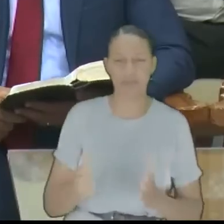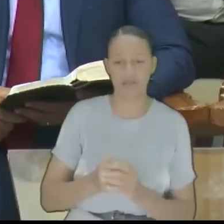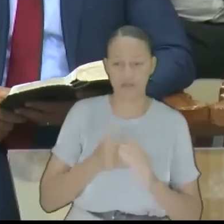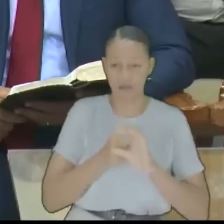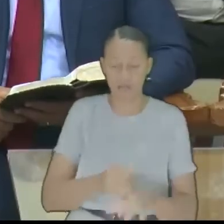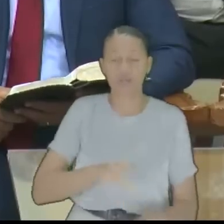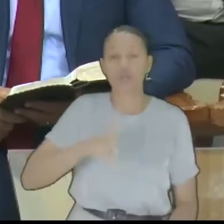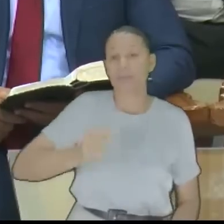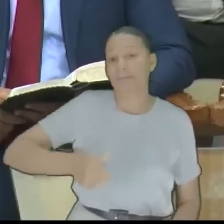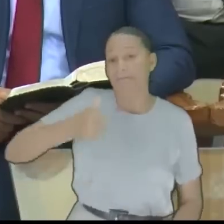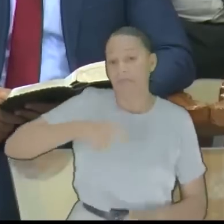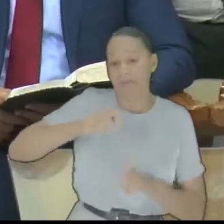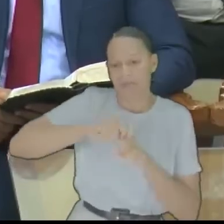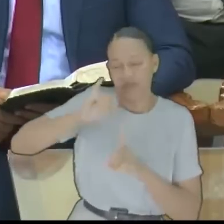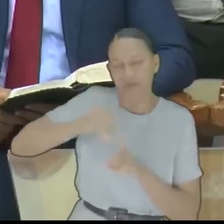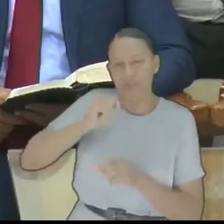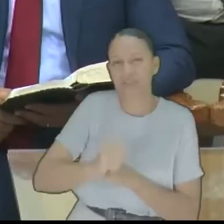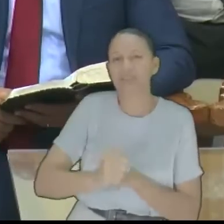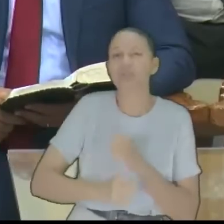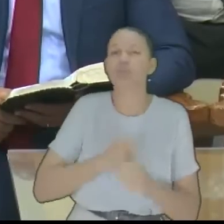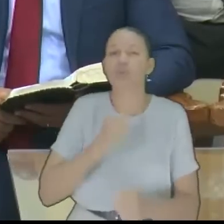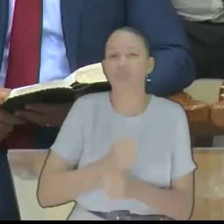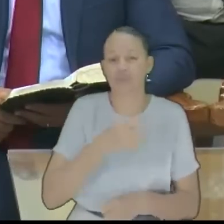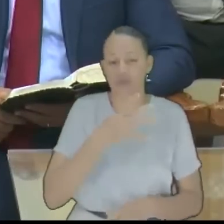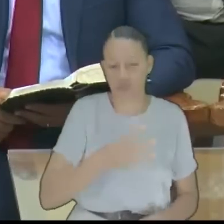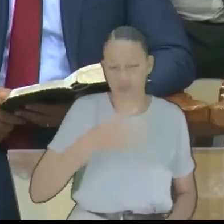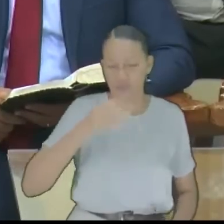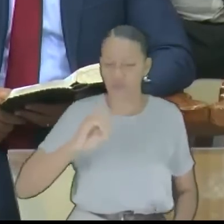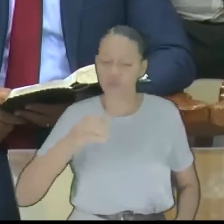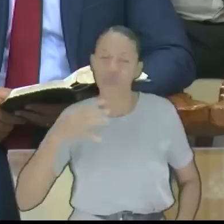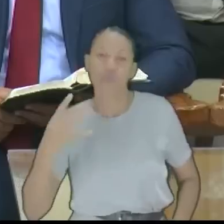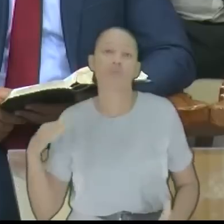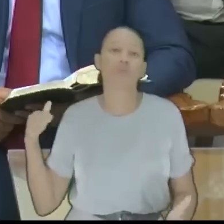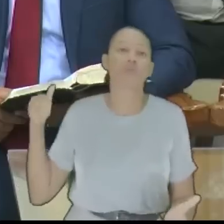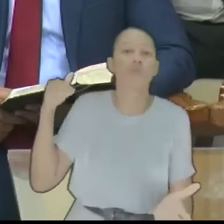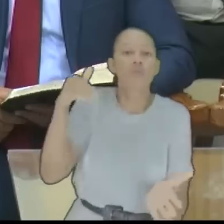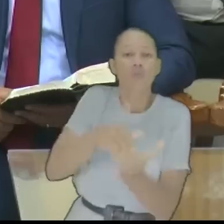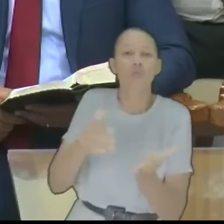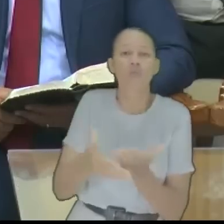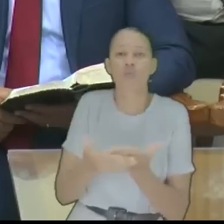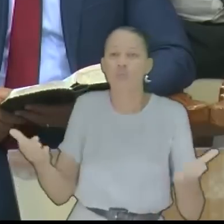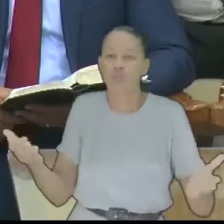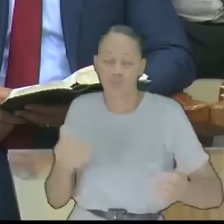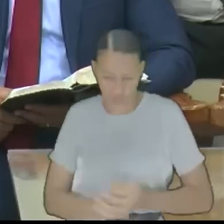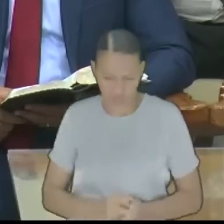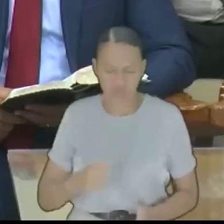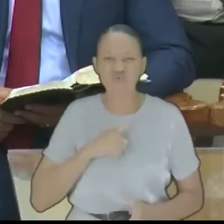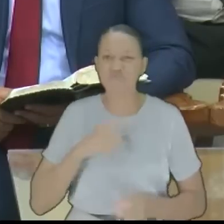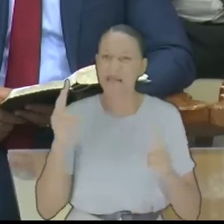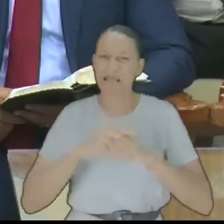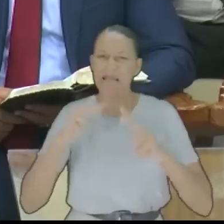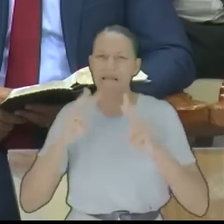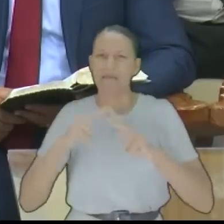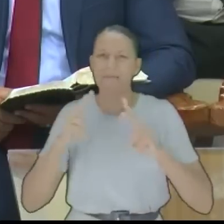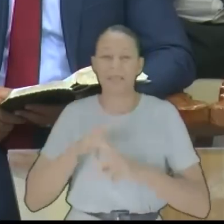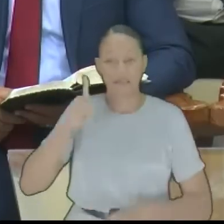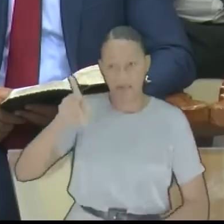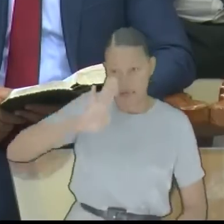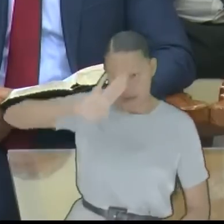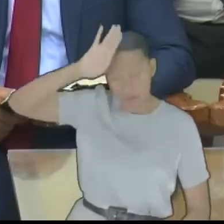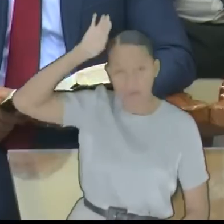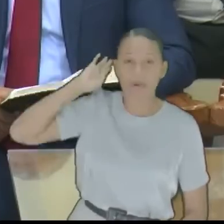dia 1º de janeiro de 404, o último jogo de gladiadores ali em